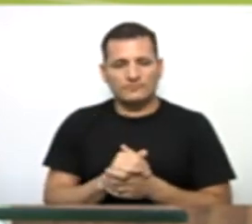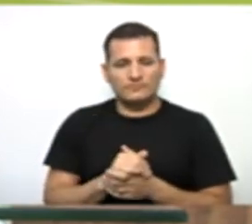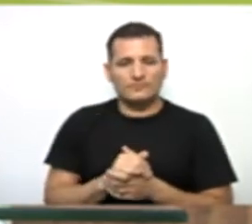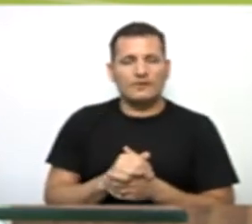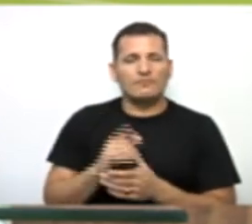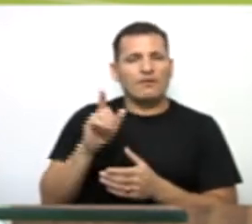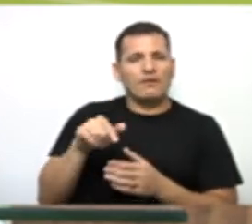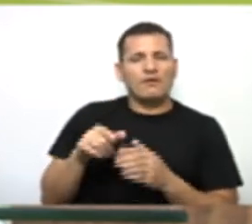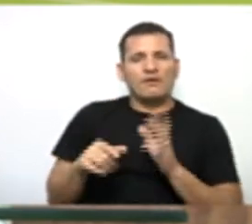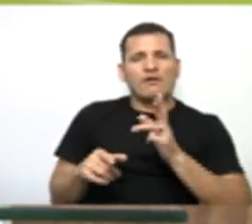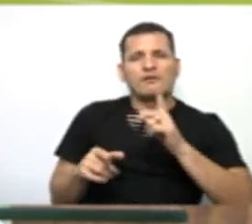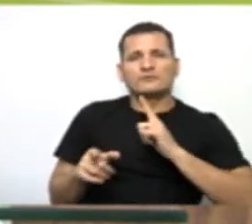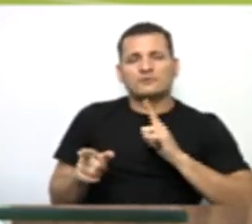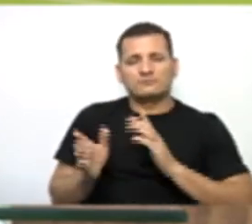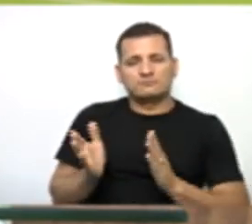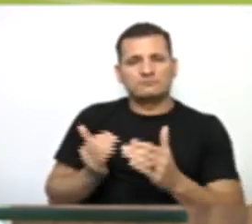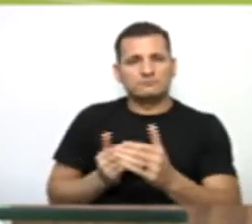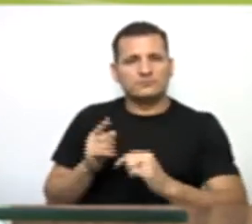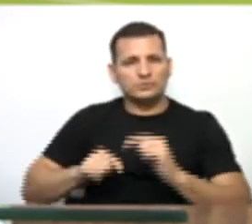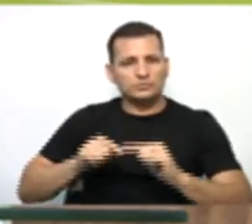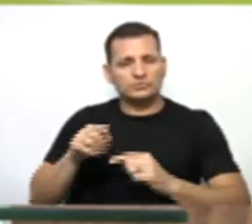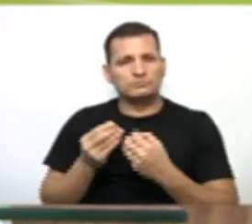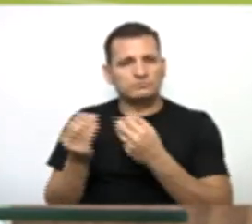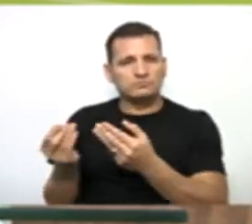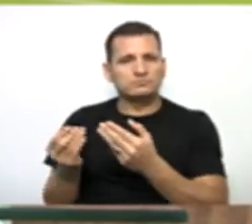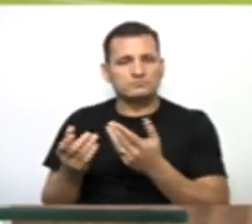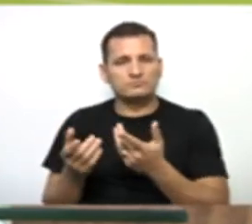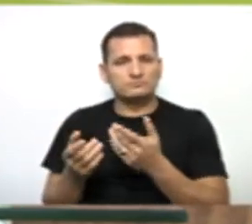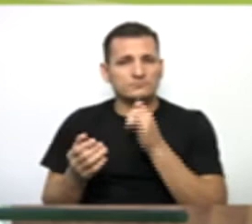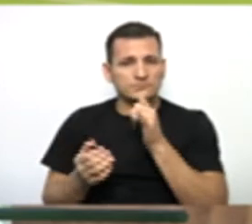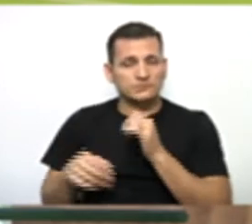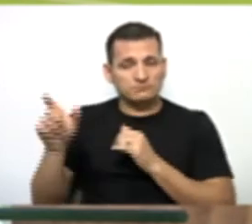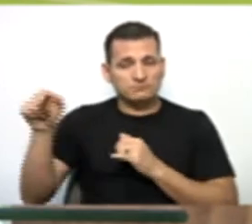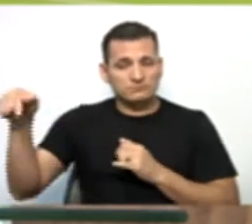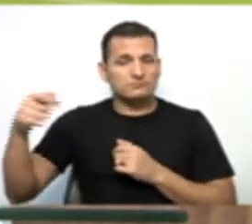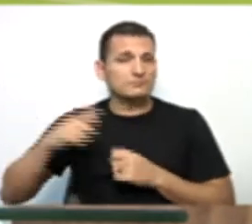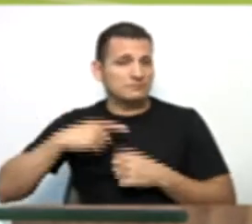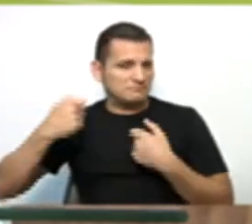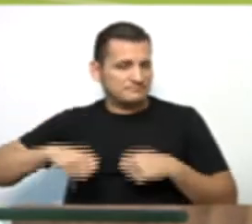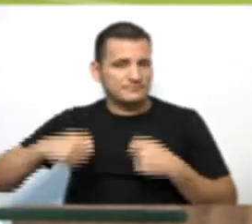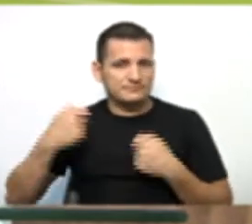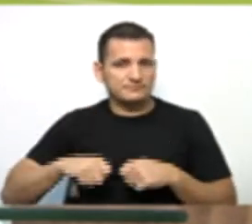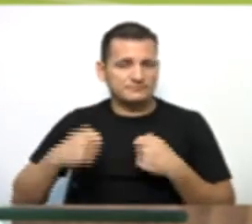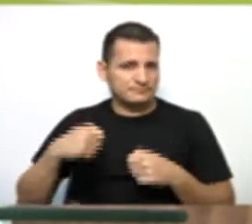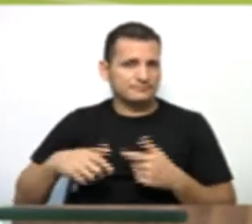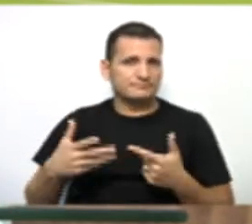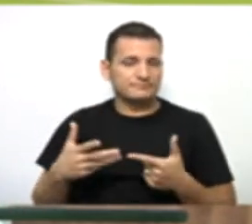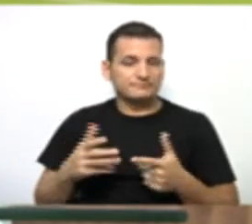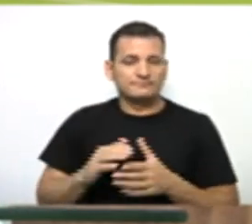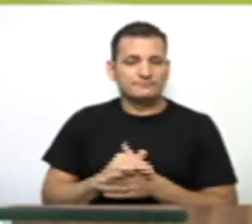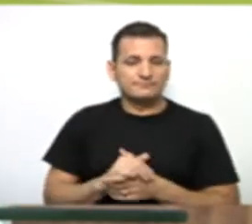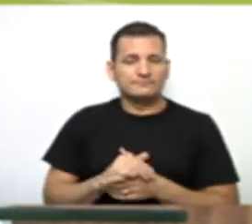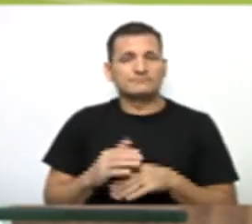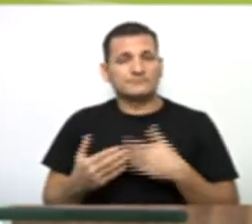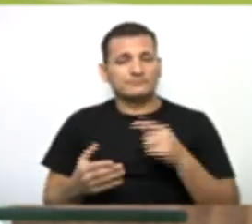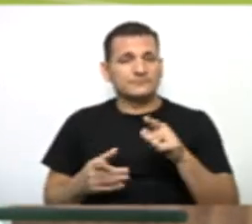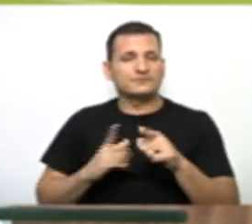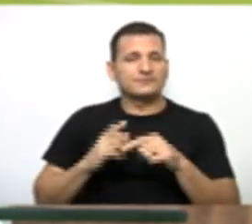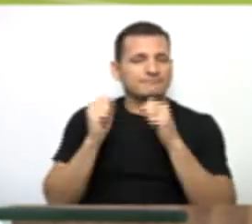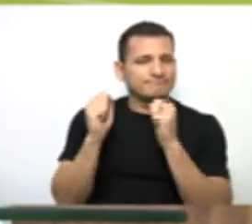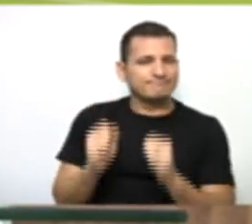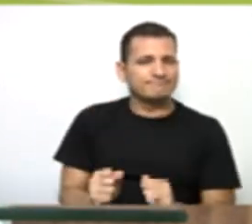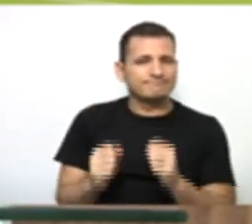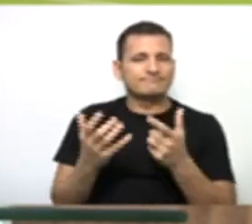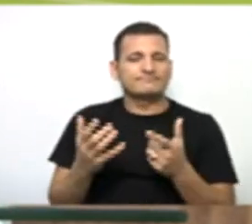o produto para fornecer e quando o outro está precisando. a outra parte está precisando. Então você tem o poder, você